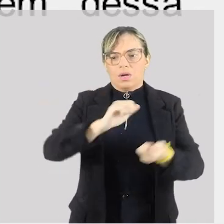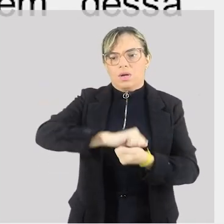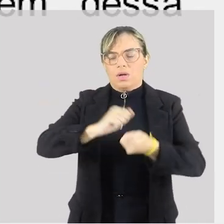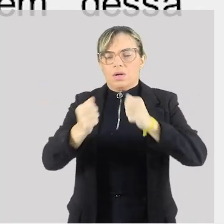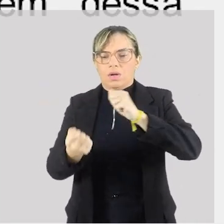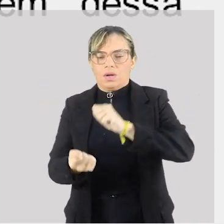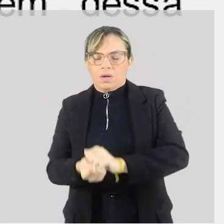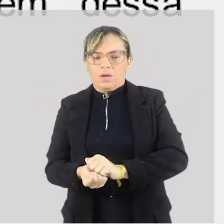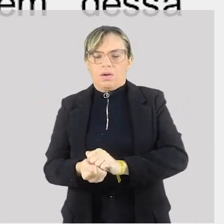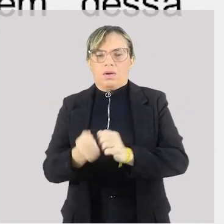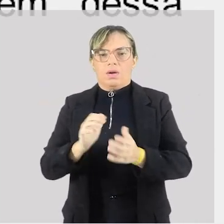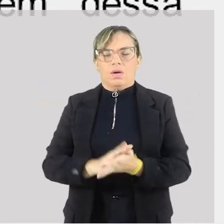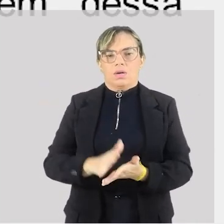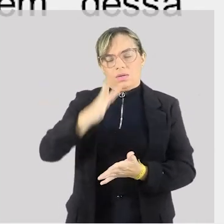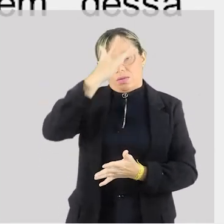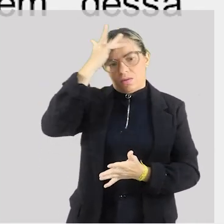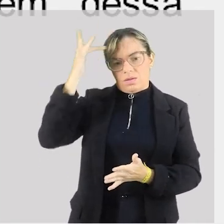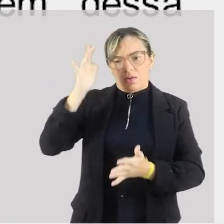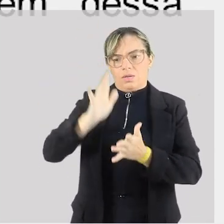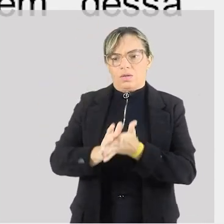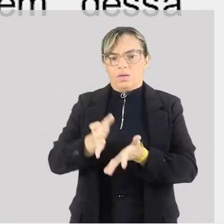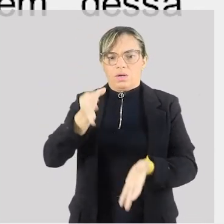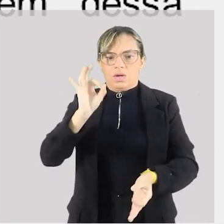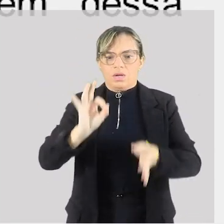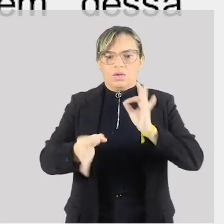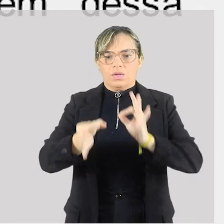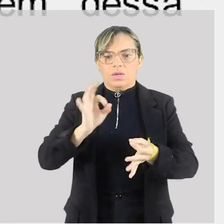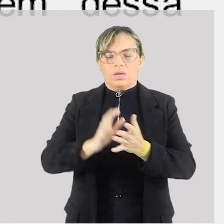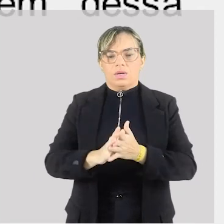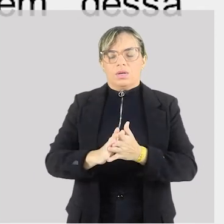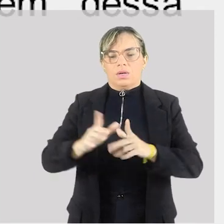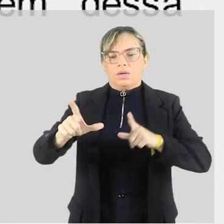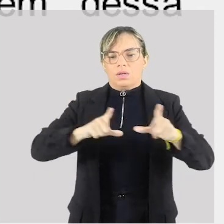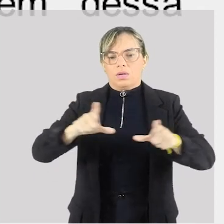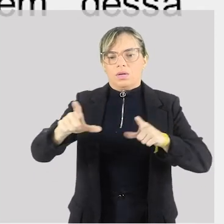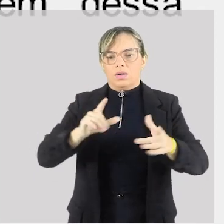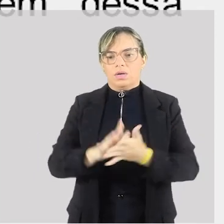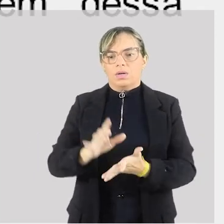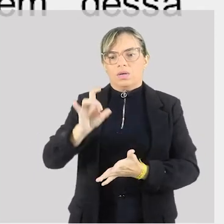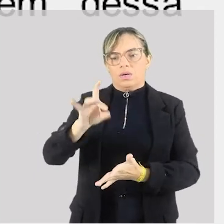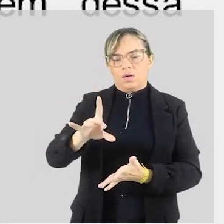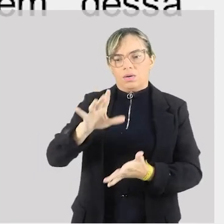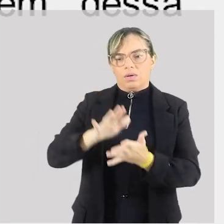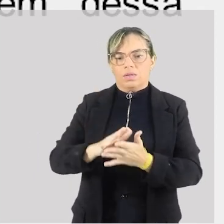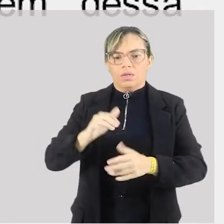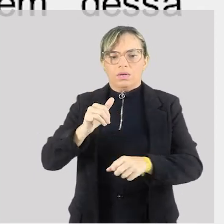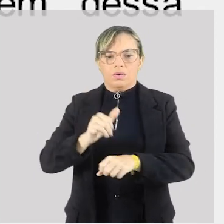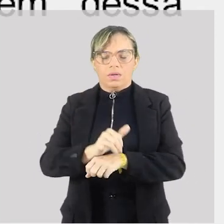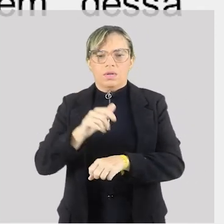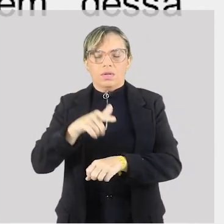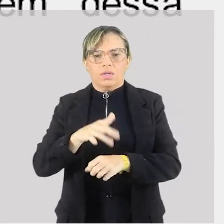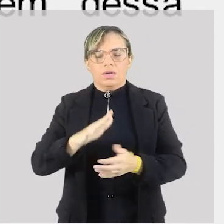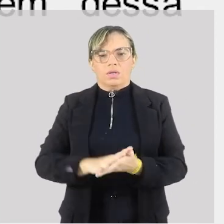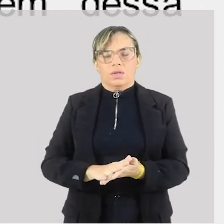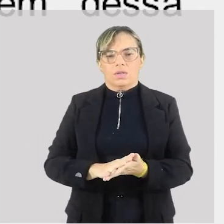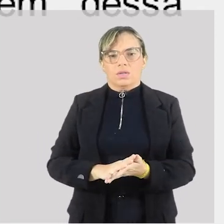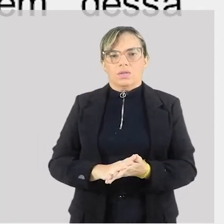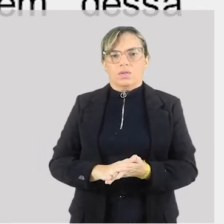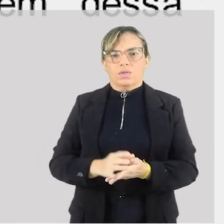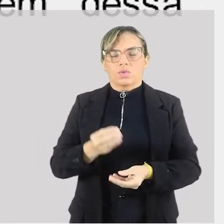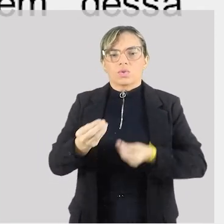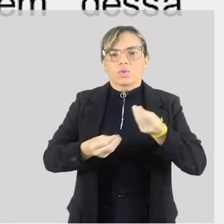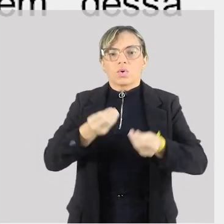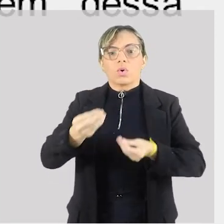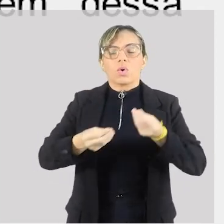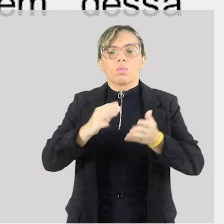demais. A justiça do trabalho é apenas uma das peças desta vasta engrenagem, porque você